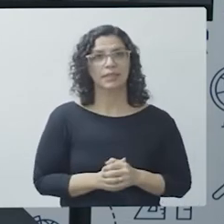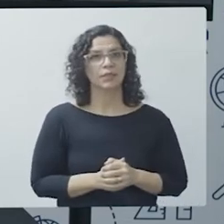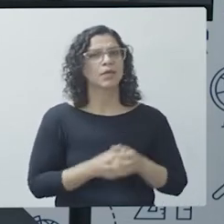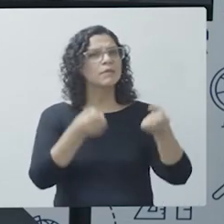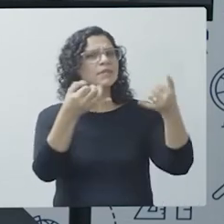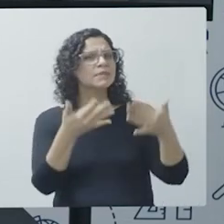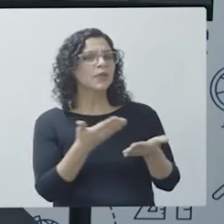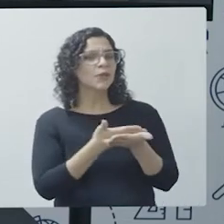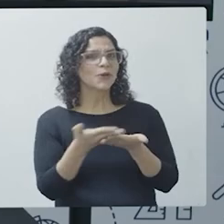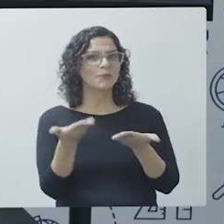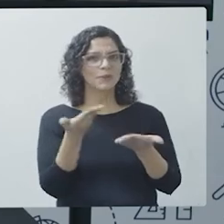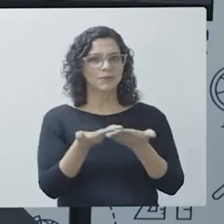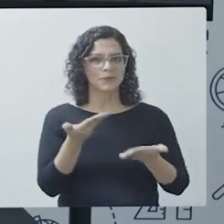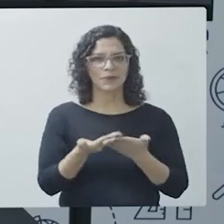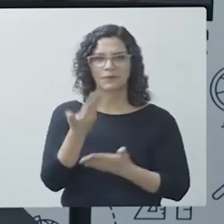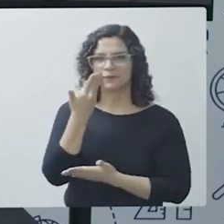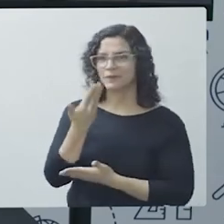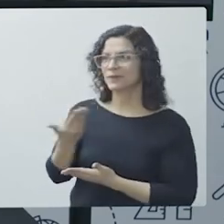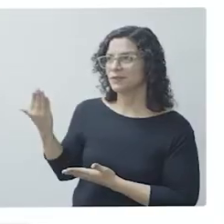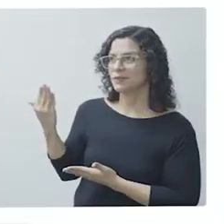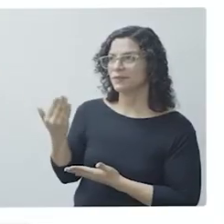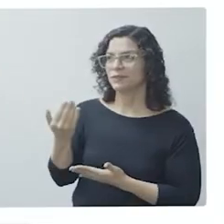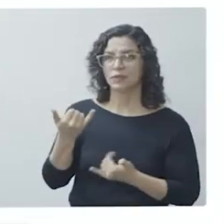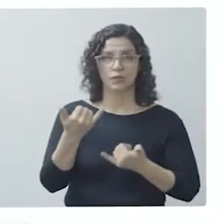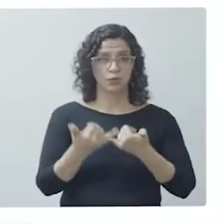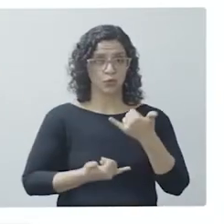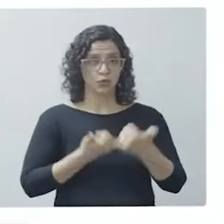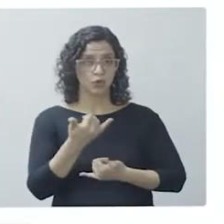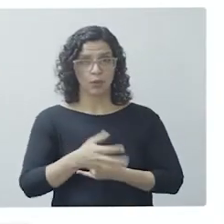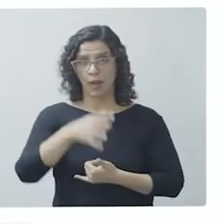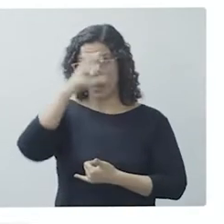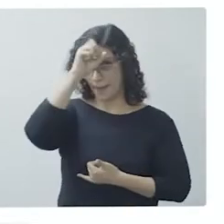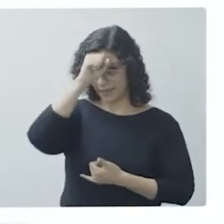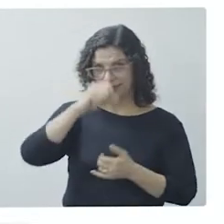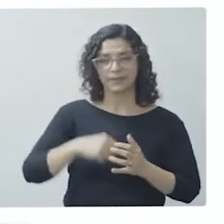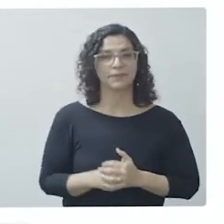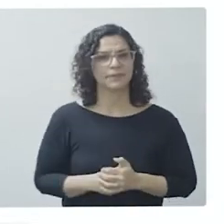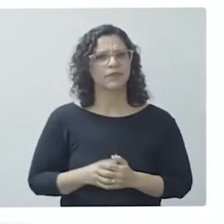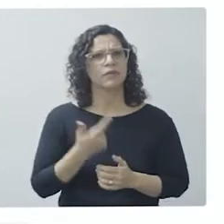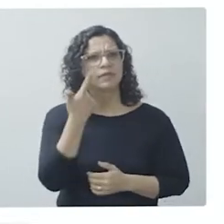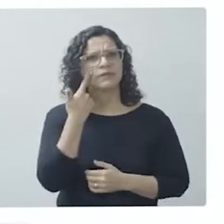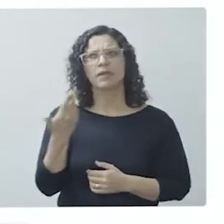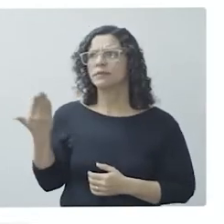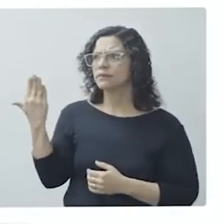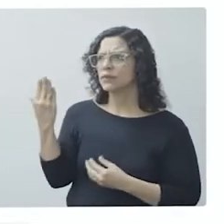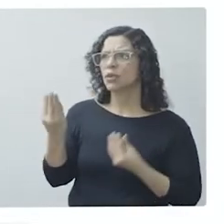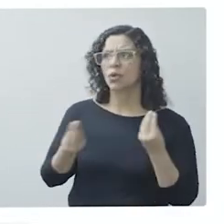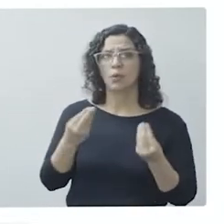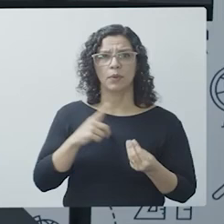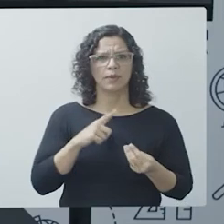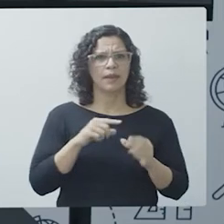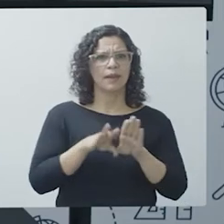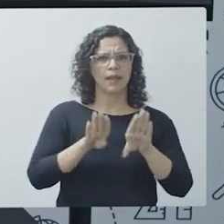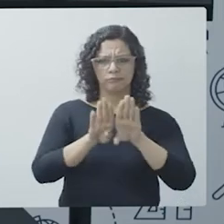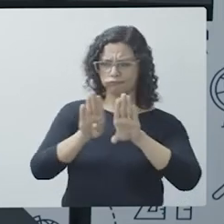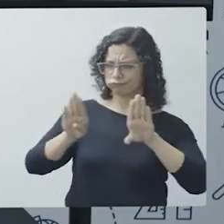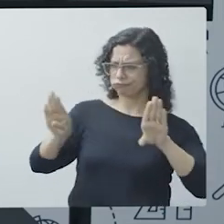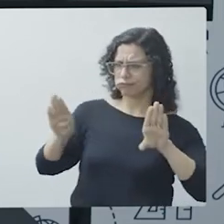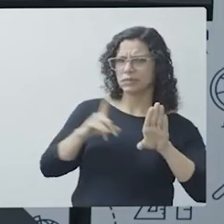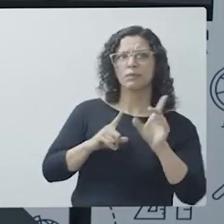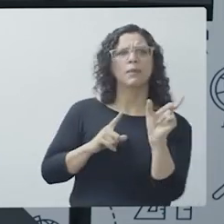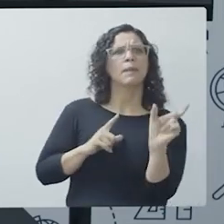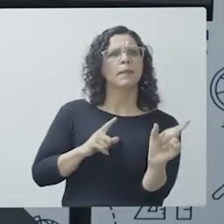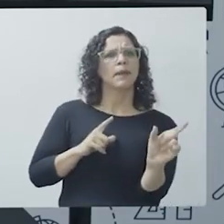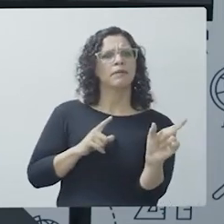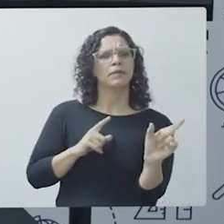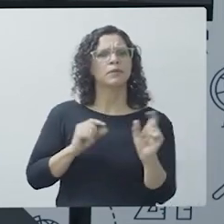eu falei lá no início da aula. Da aprendizagem em jogo. Vocês estão vendo aqui no nosso mural, nós